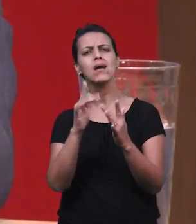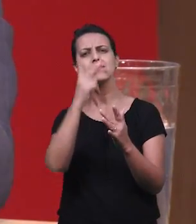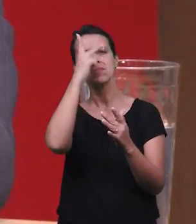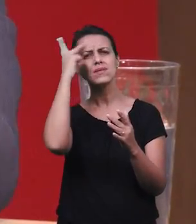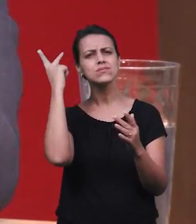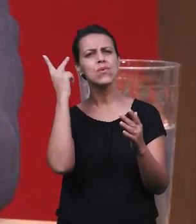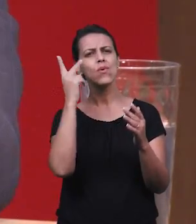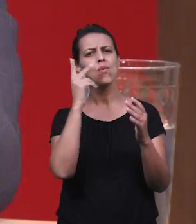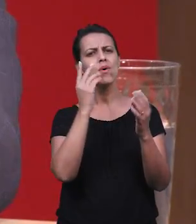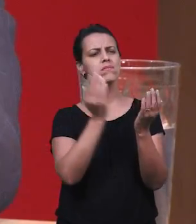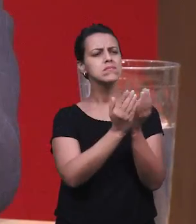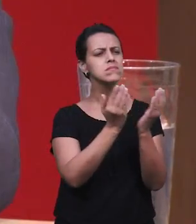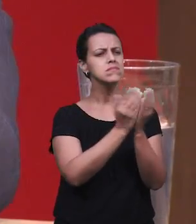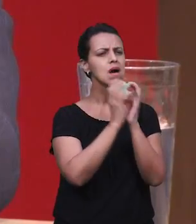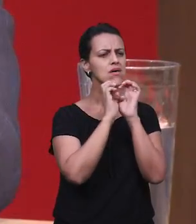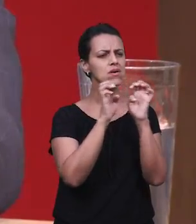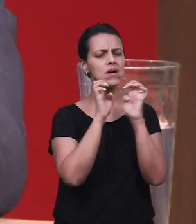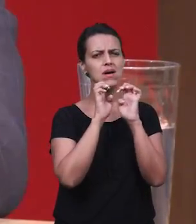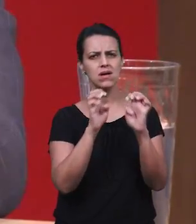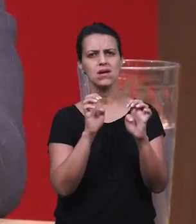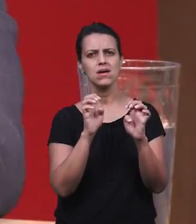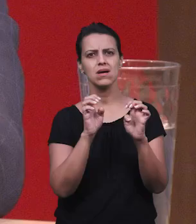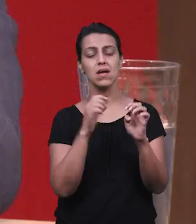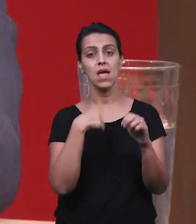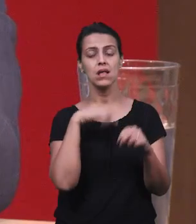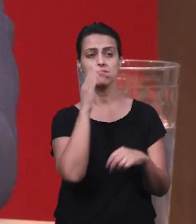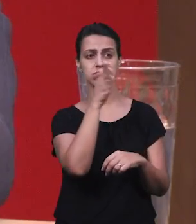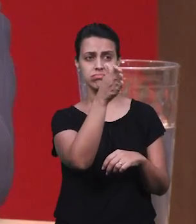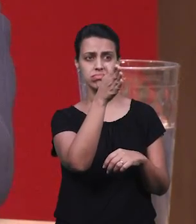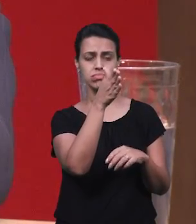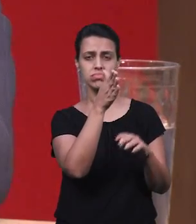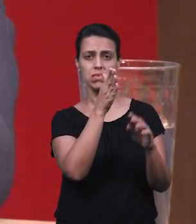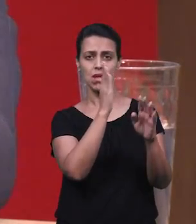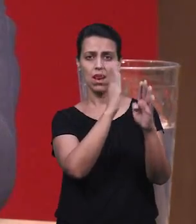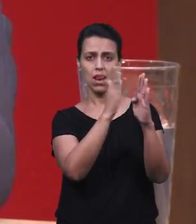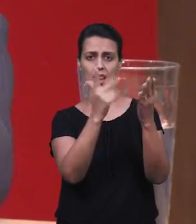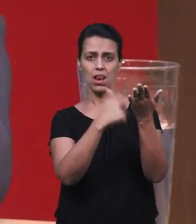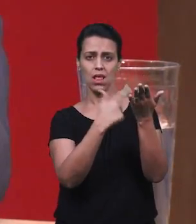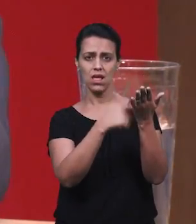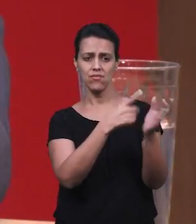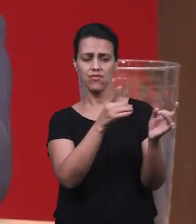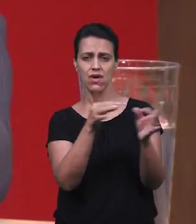Ele parece que frequentava uma livraria evangélica